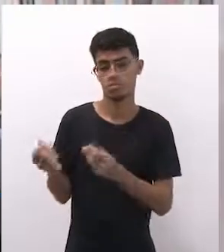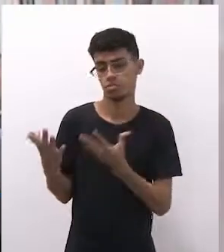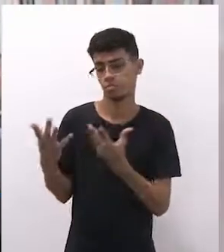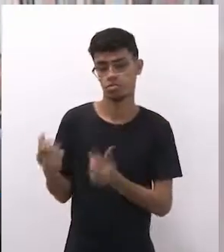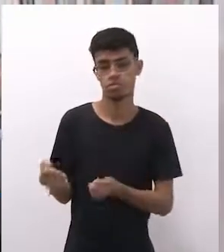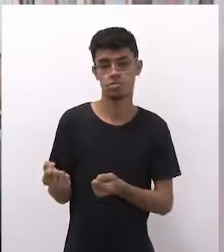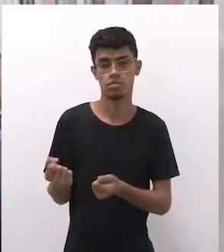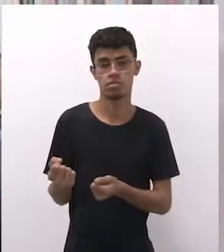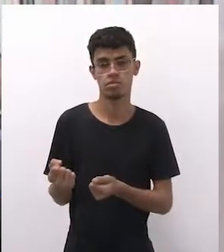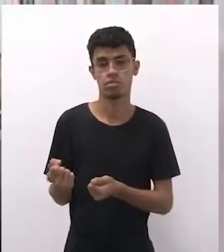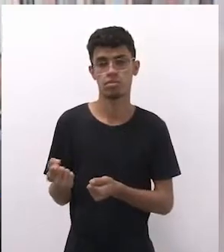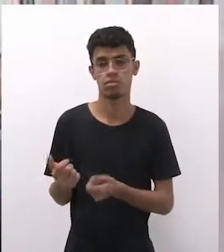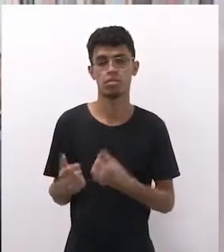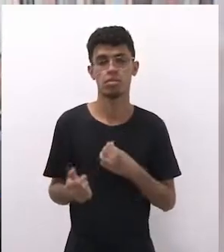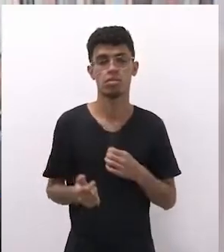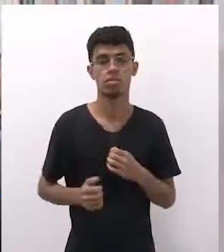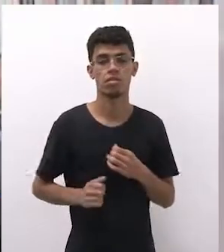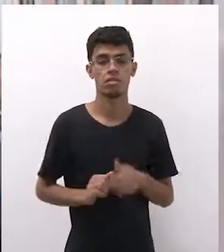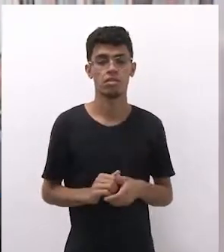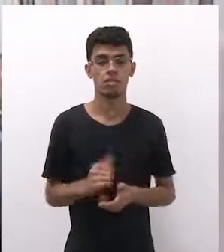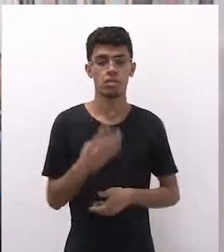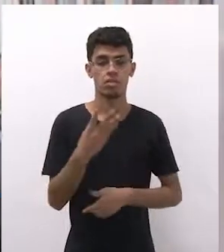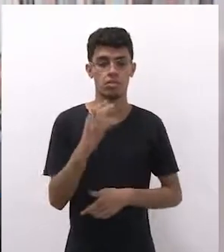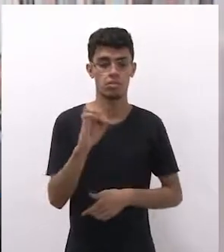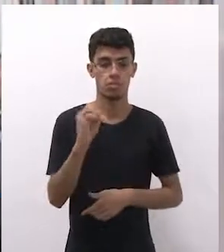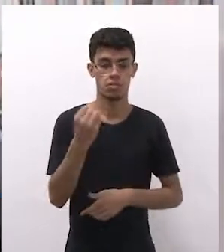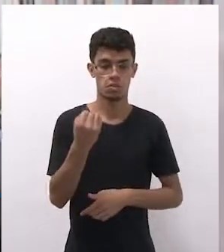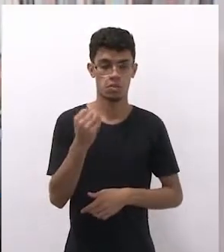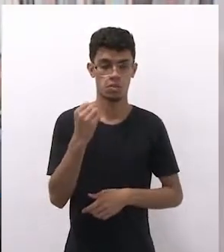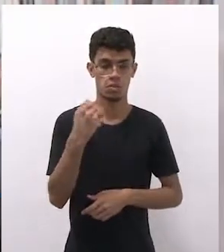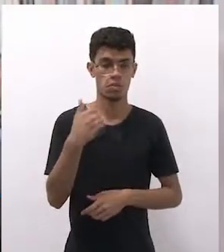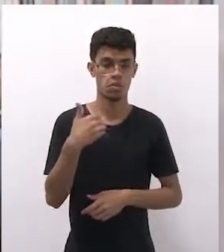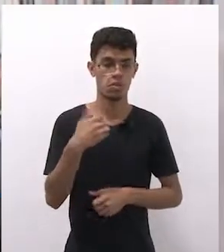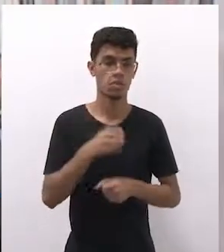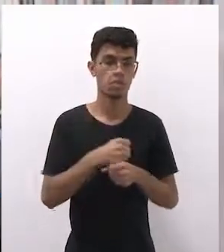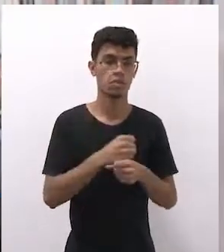ok. E ele relata que ele tem 48 anos de trabalho,